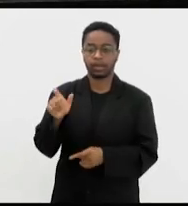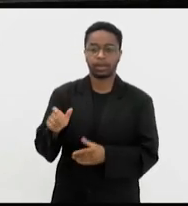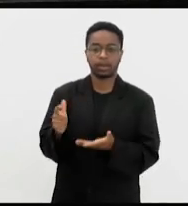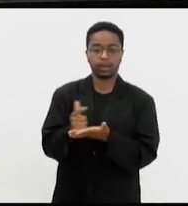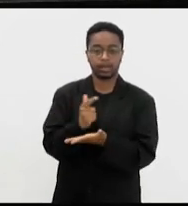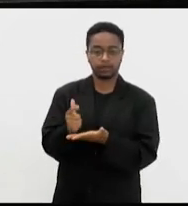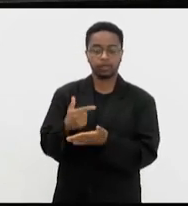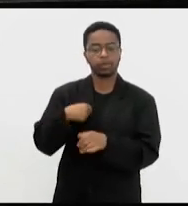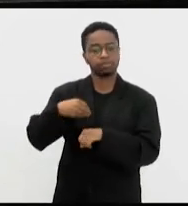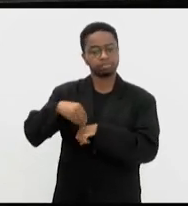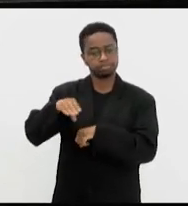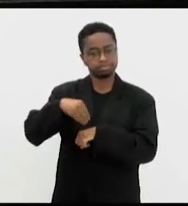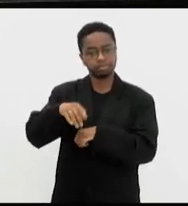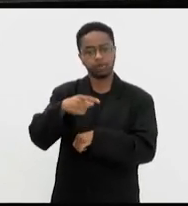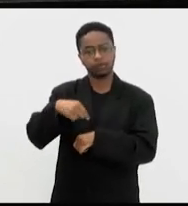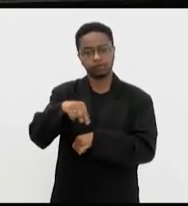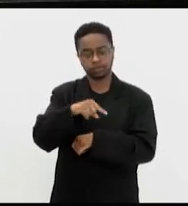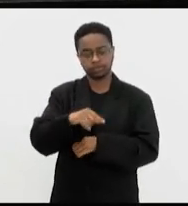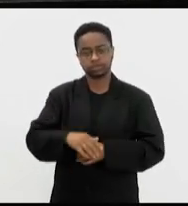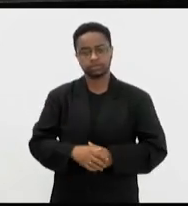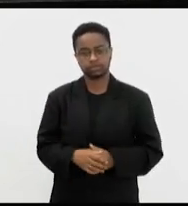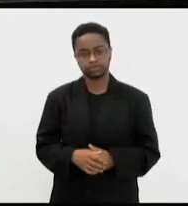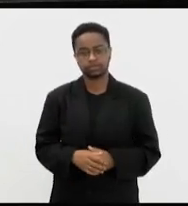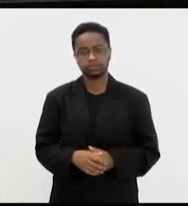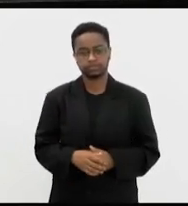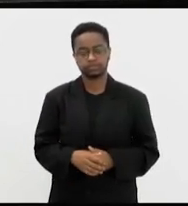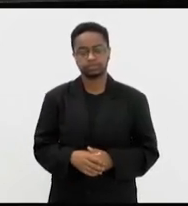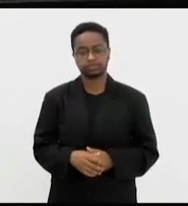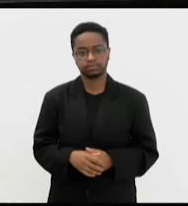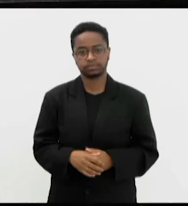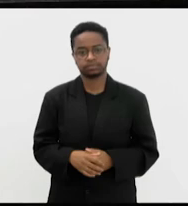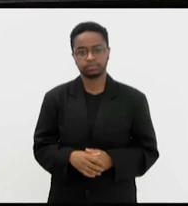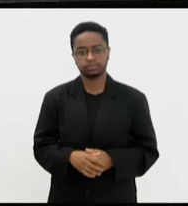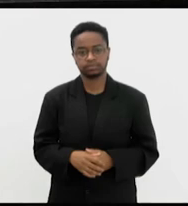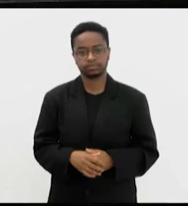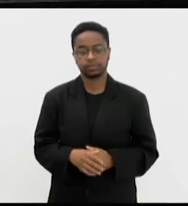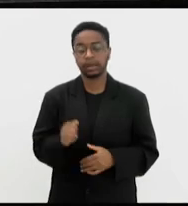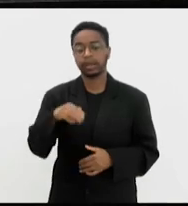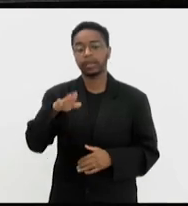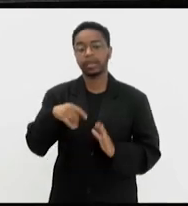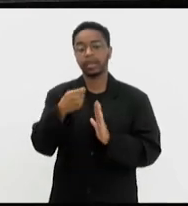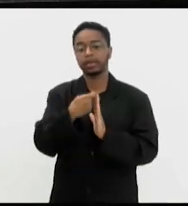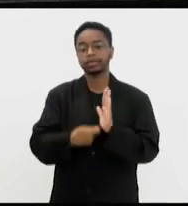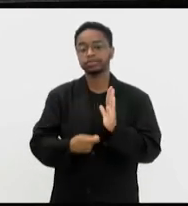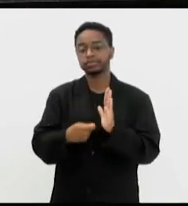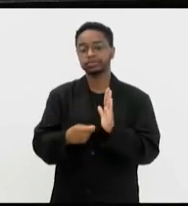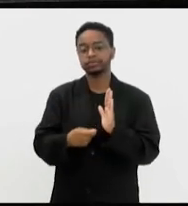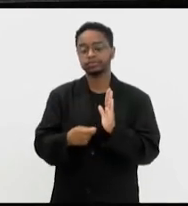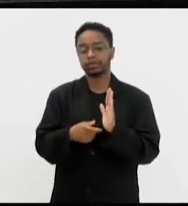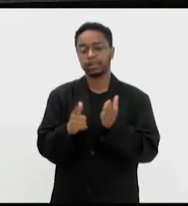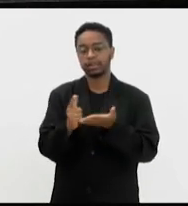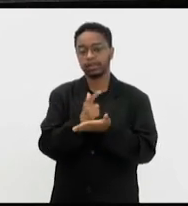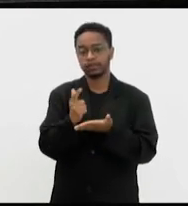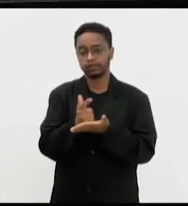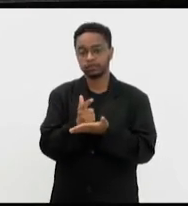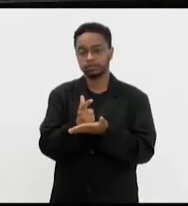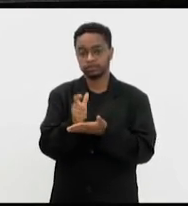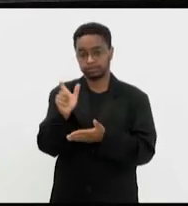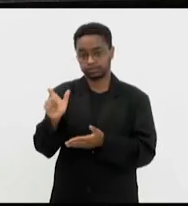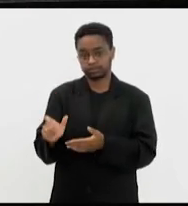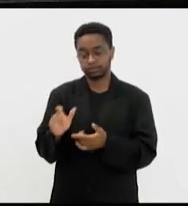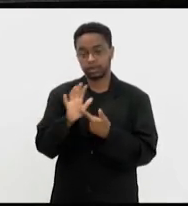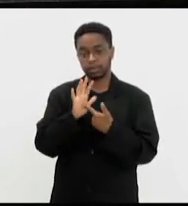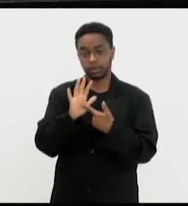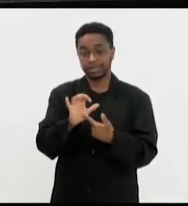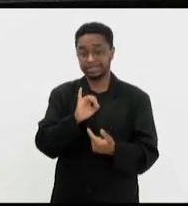eu demais e o autor do livro ele diz que quando uma